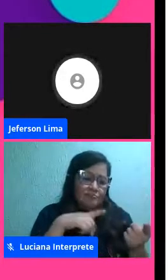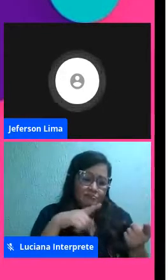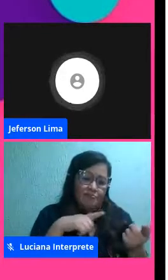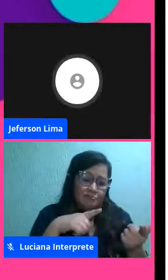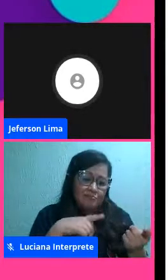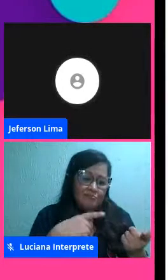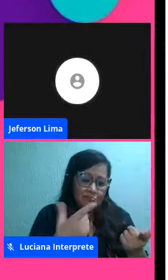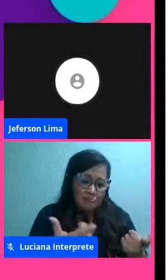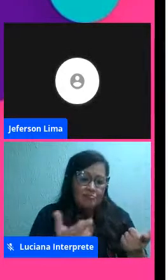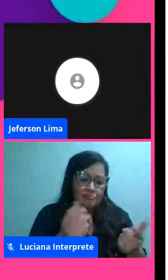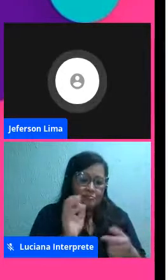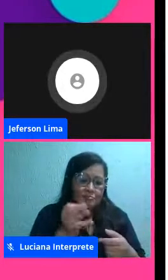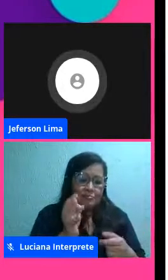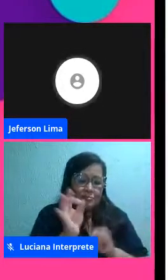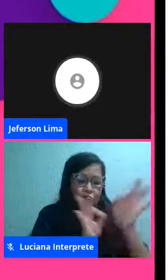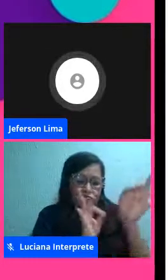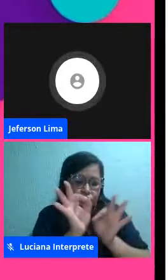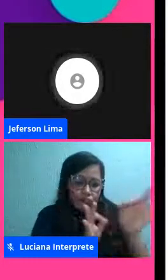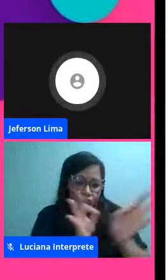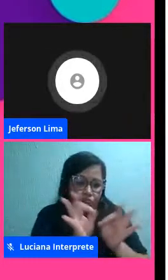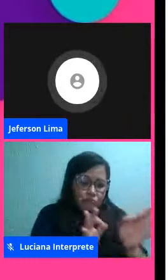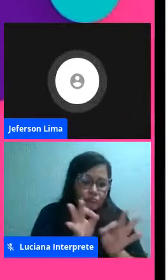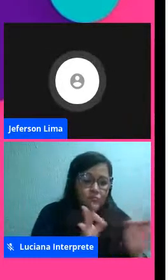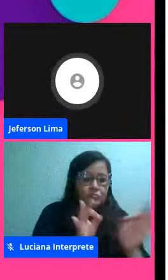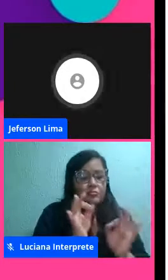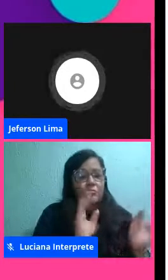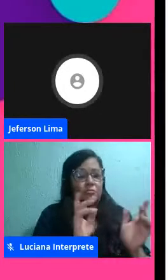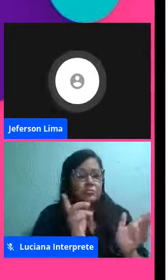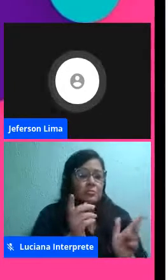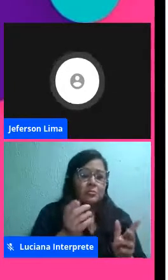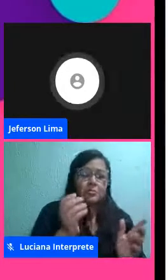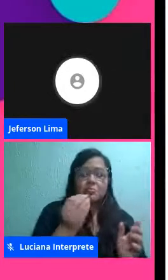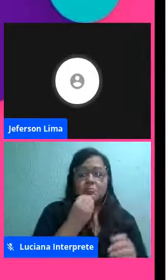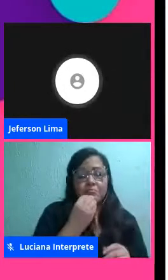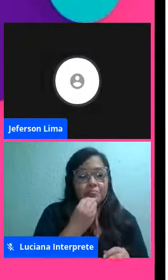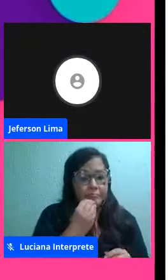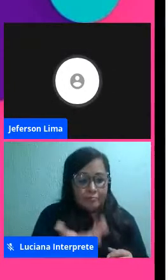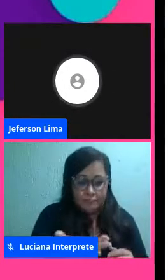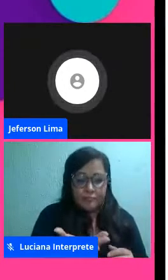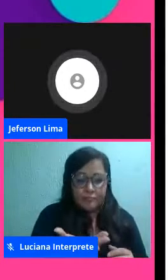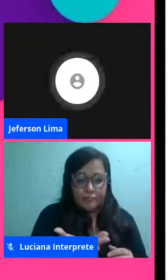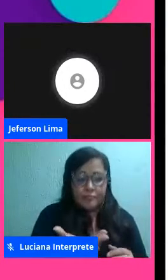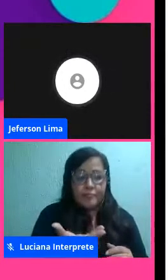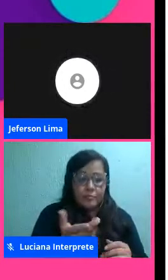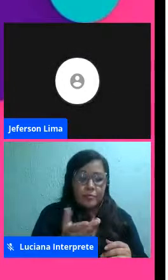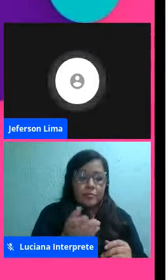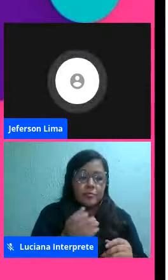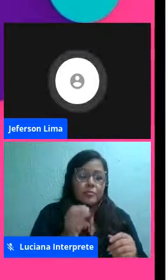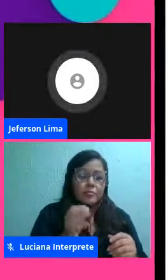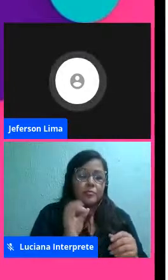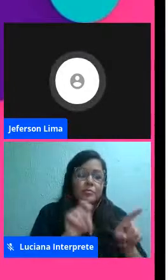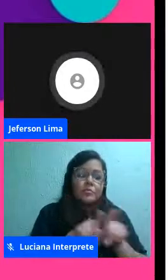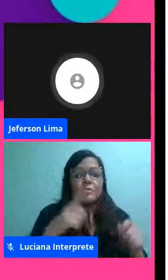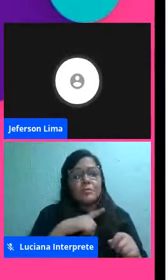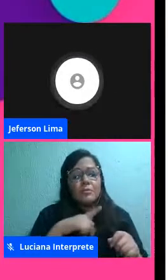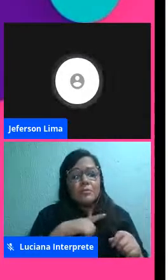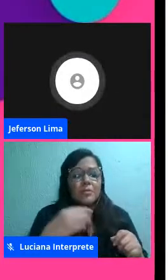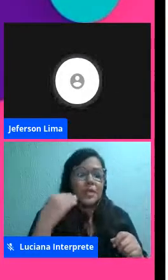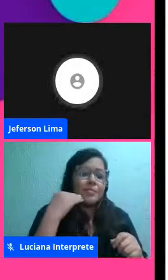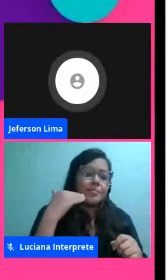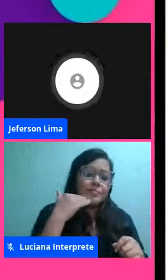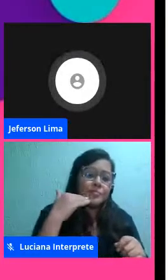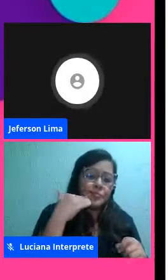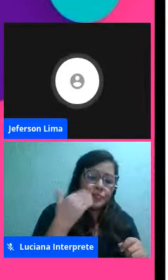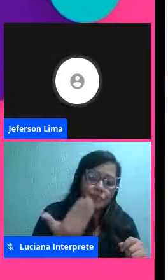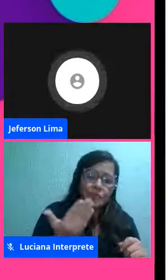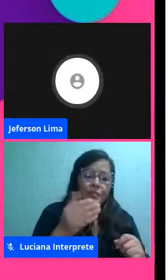bem ajustados, né? Vamos lá, digamos assim, alguns defeitozinhos de hardware, outros defeitozinhos de software. É uma placa que, né, é muito utilizada,